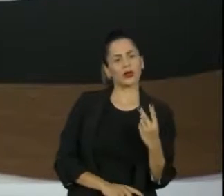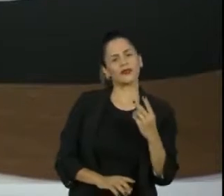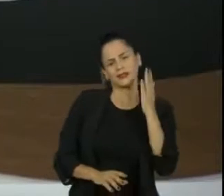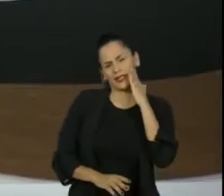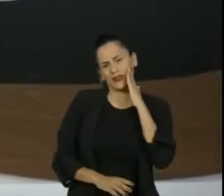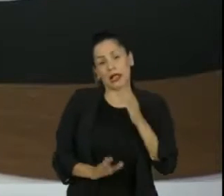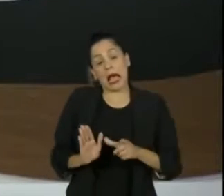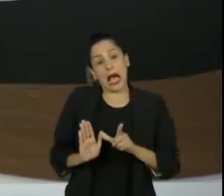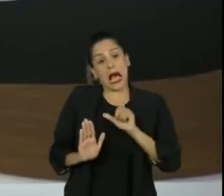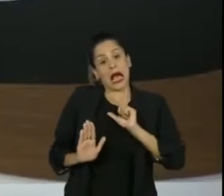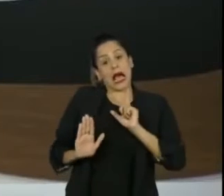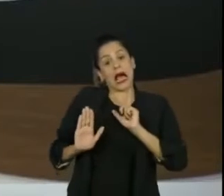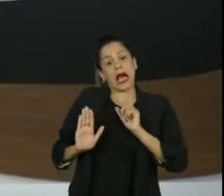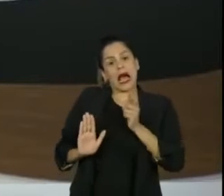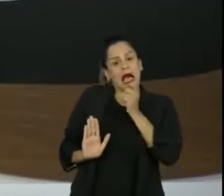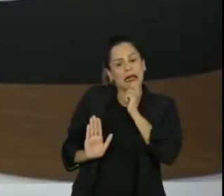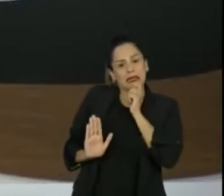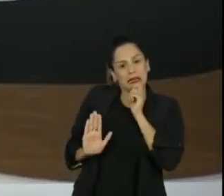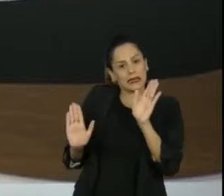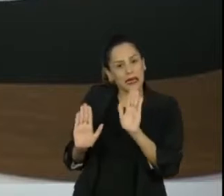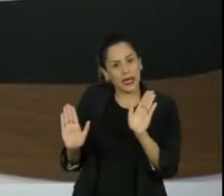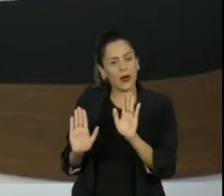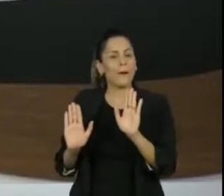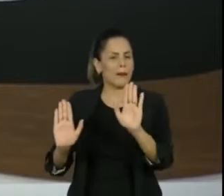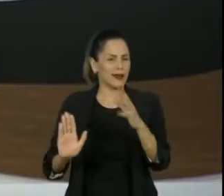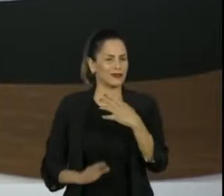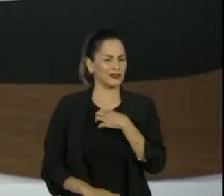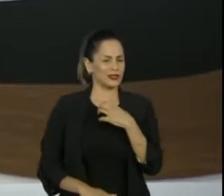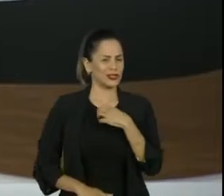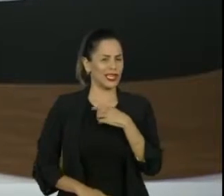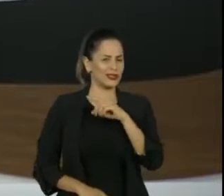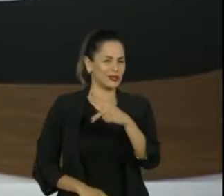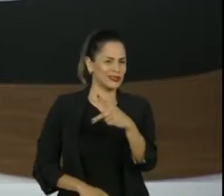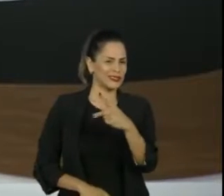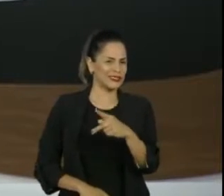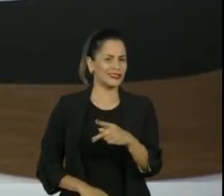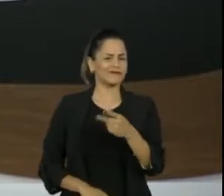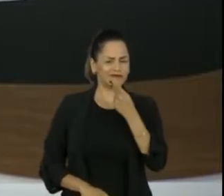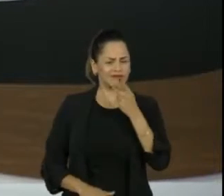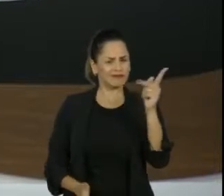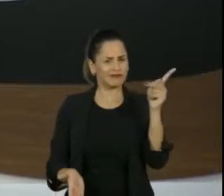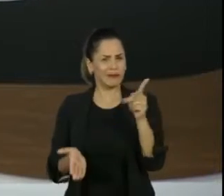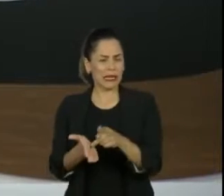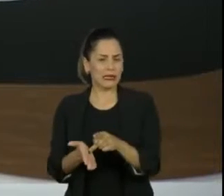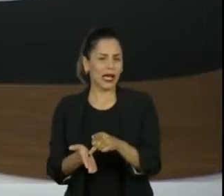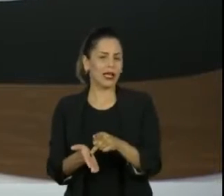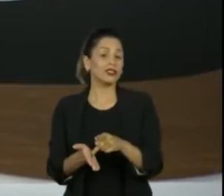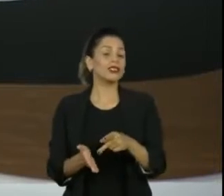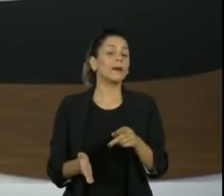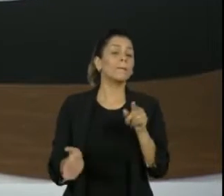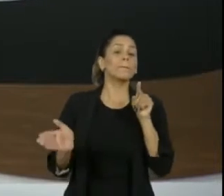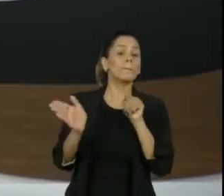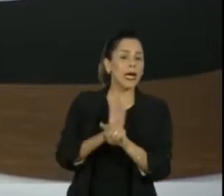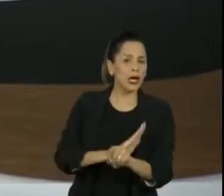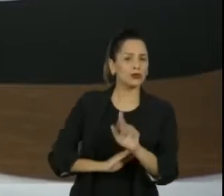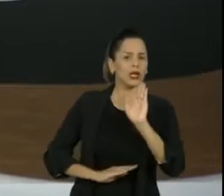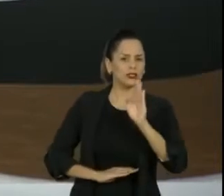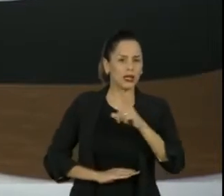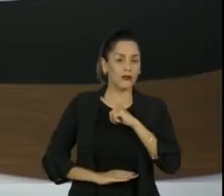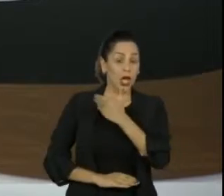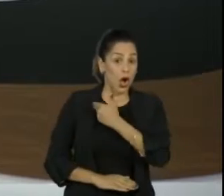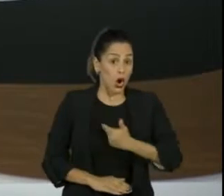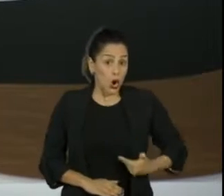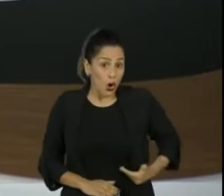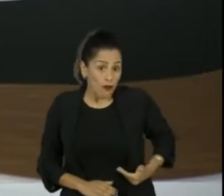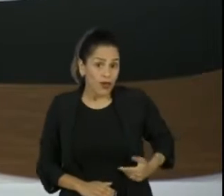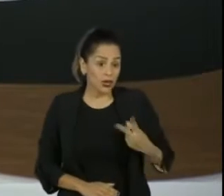isso, mas eu conto com esse seu estilo super sincero para dizer, o senhor resistiu à tentação de disputar o governo